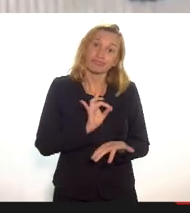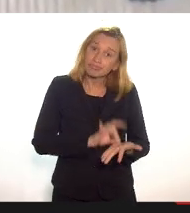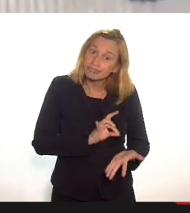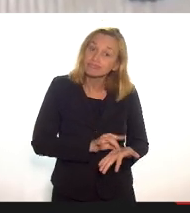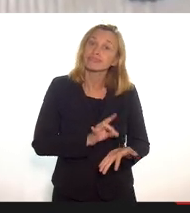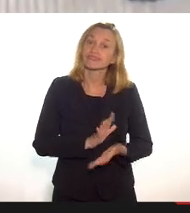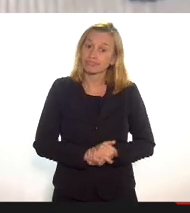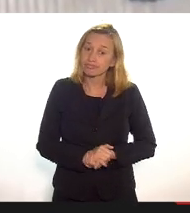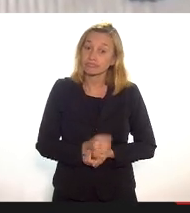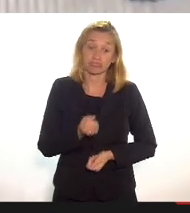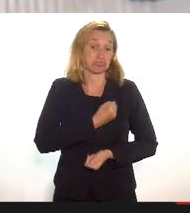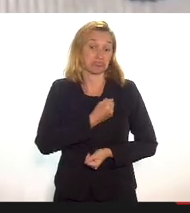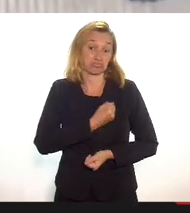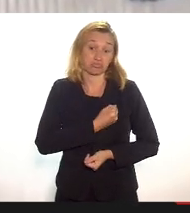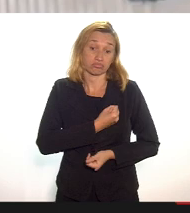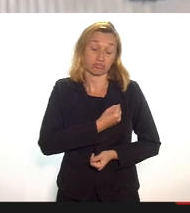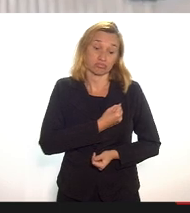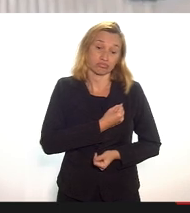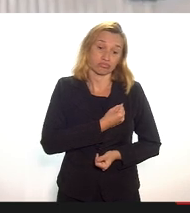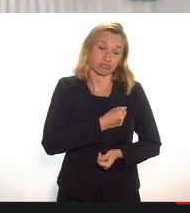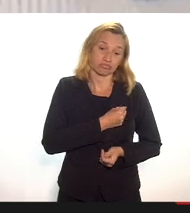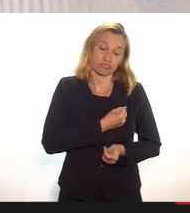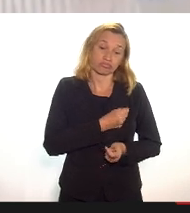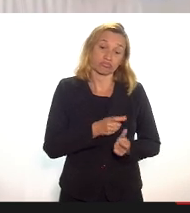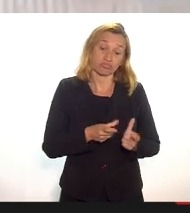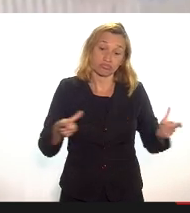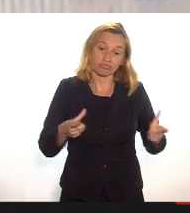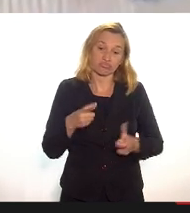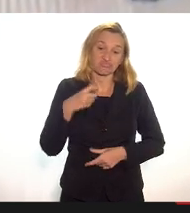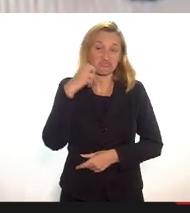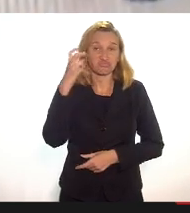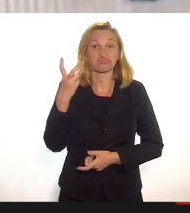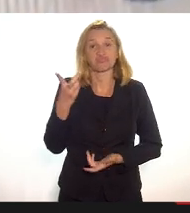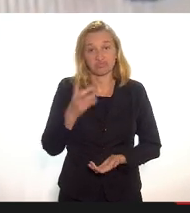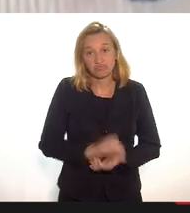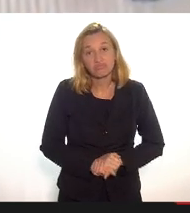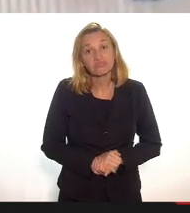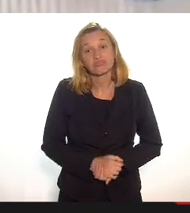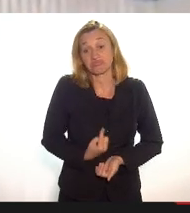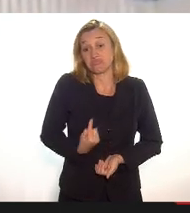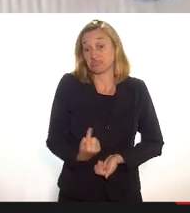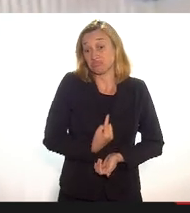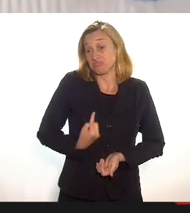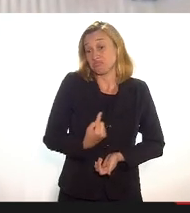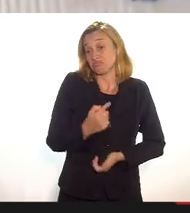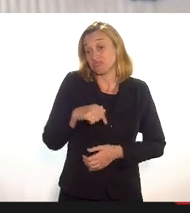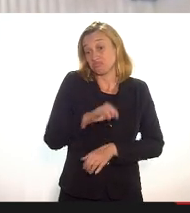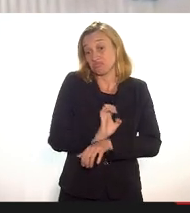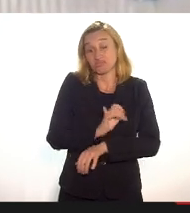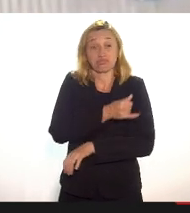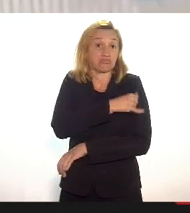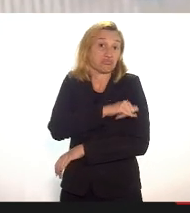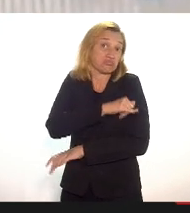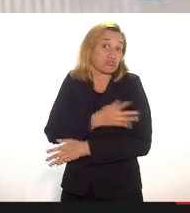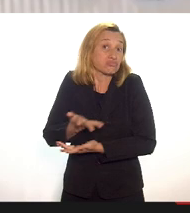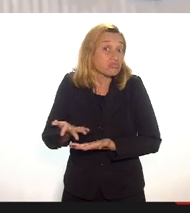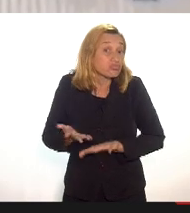literalmente. Os números são cada vez mais vergonhosos. E a gente, aqui no estado do Rio de